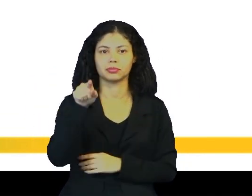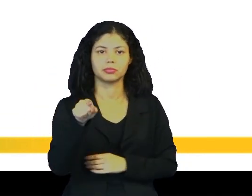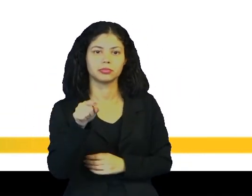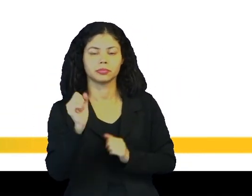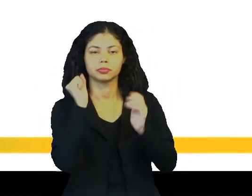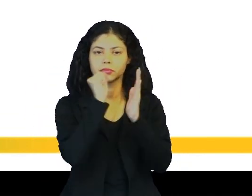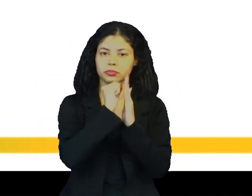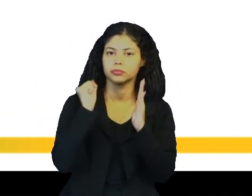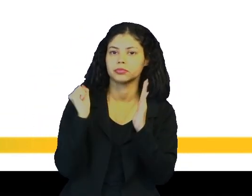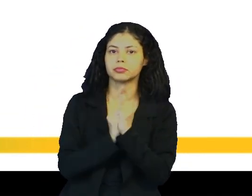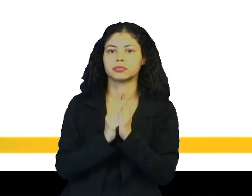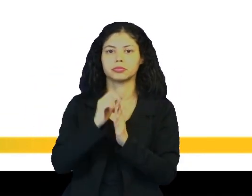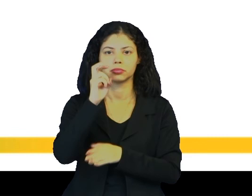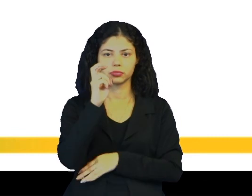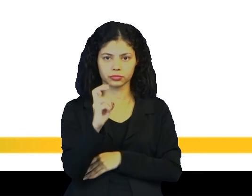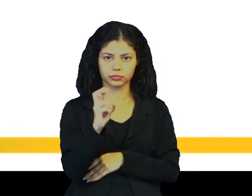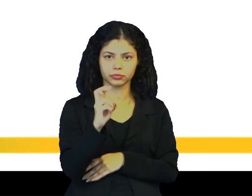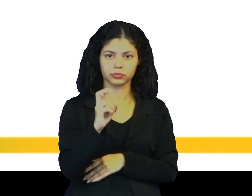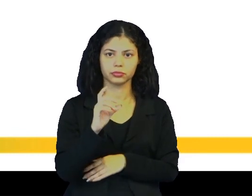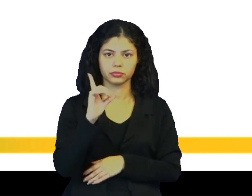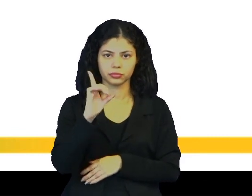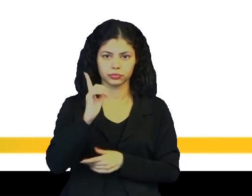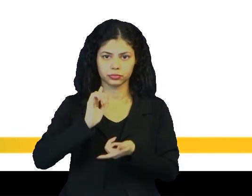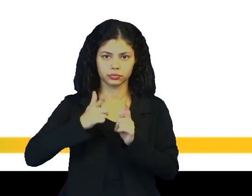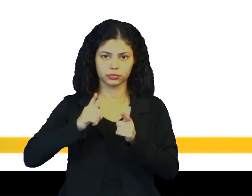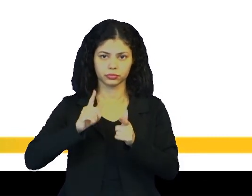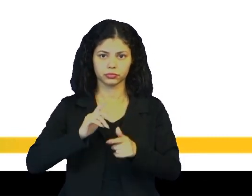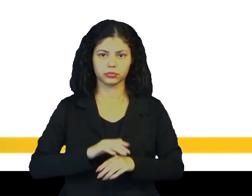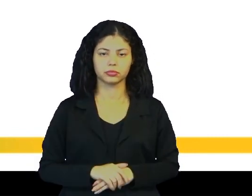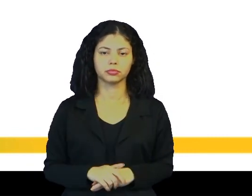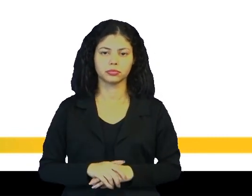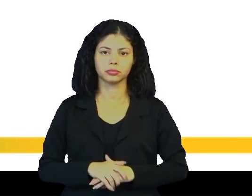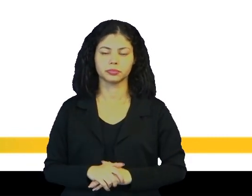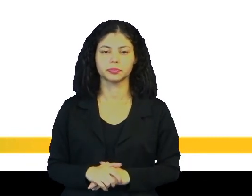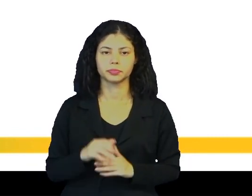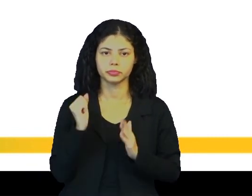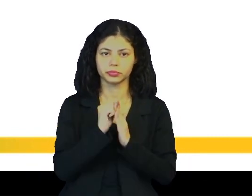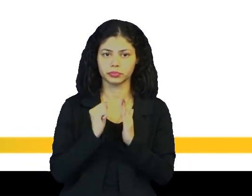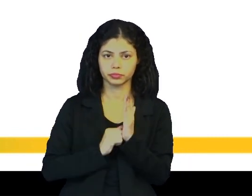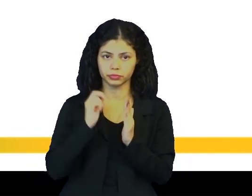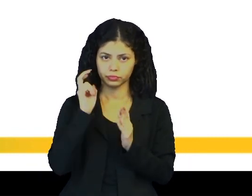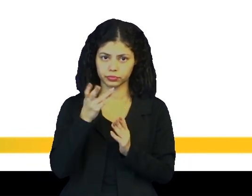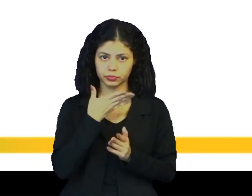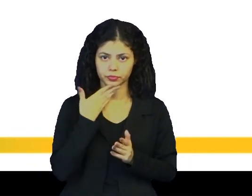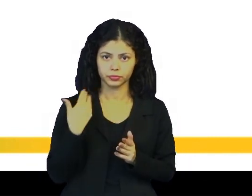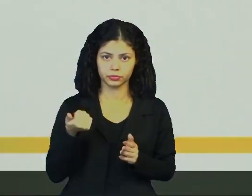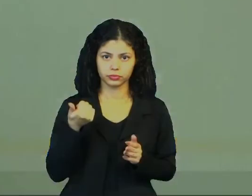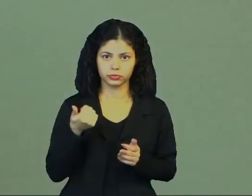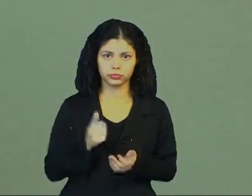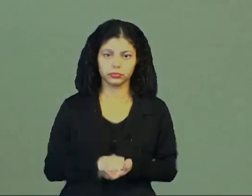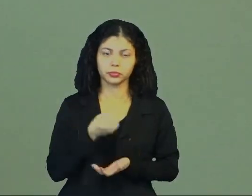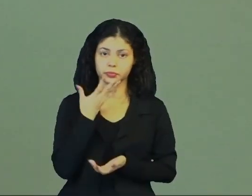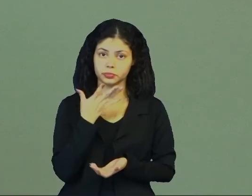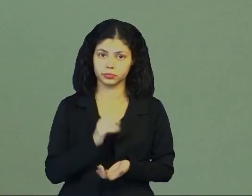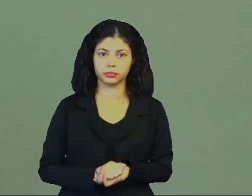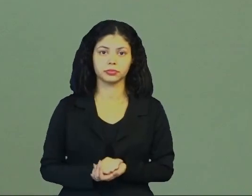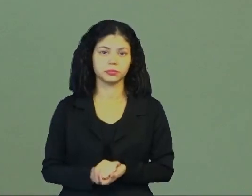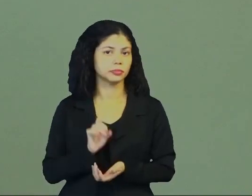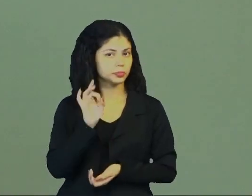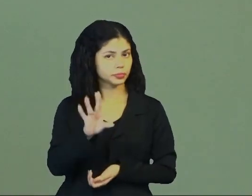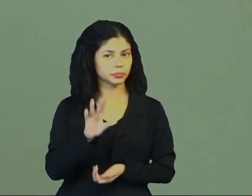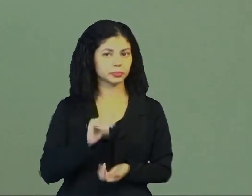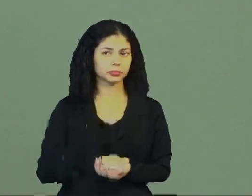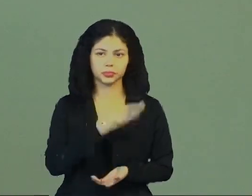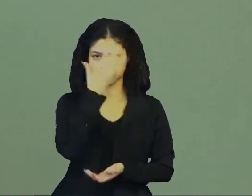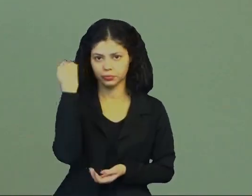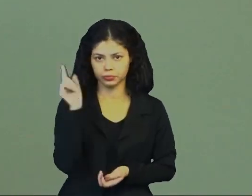que acertou e apertou a letra D, né? Escolheu a letra D, século V, beleza, meus jovens? Bom, por hoje é